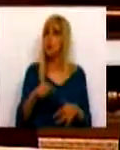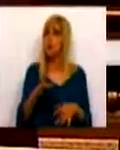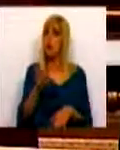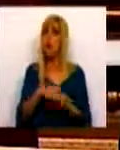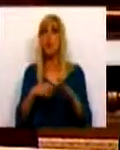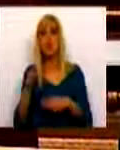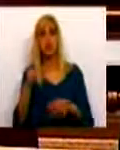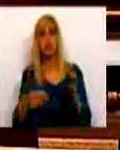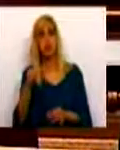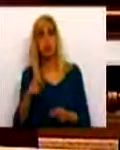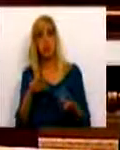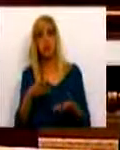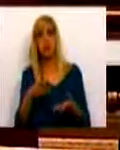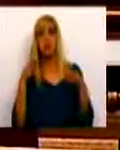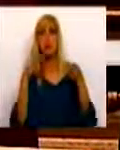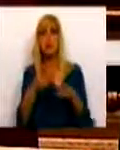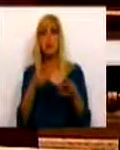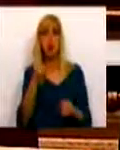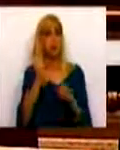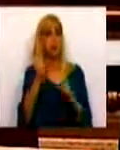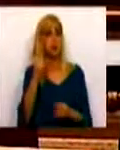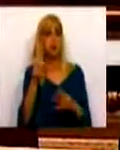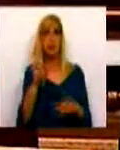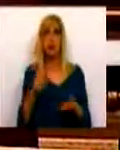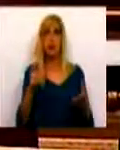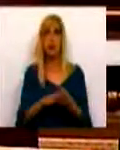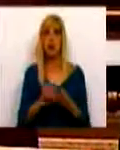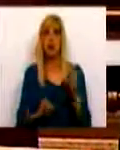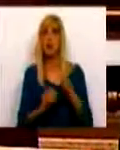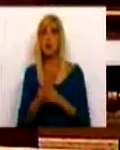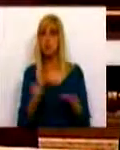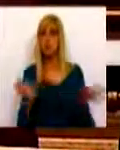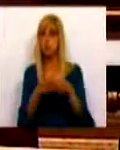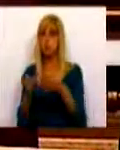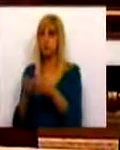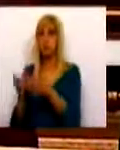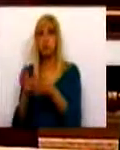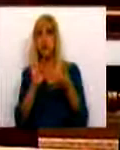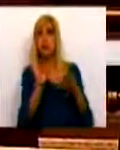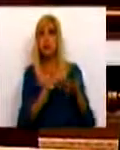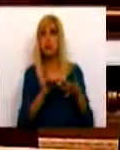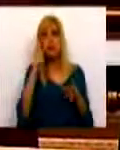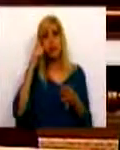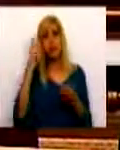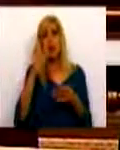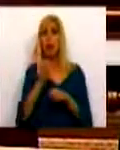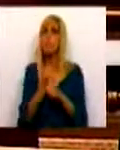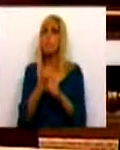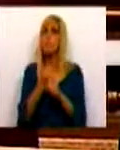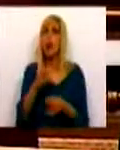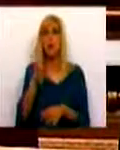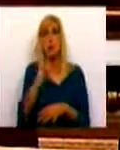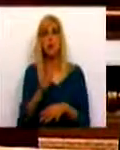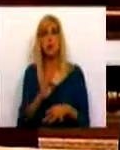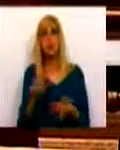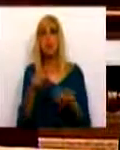tribunais, têm a ver com a introdução de automatismos, têm a ver com a criação de equipas específicas que trabalham nas execuções